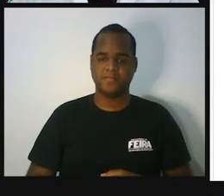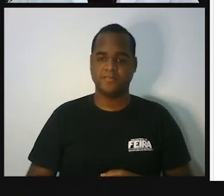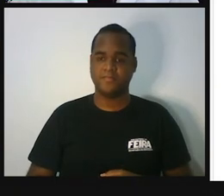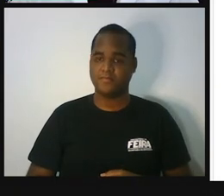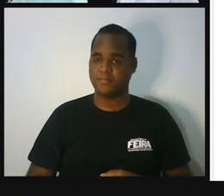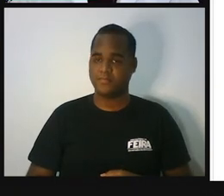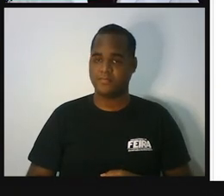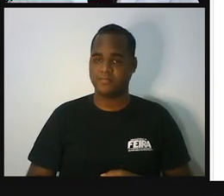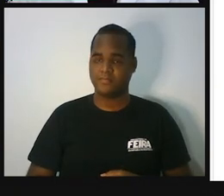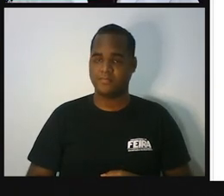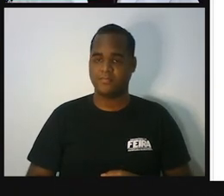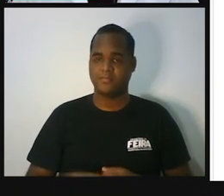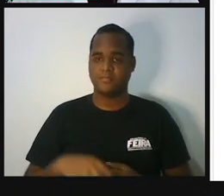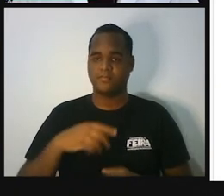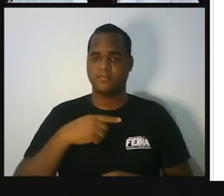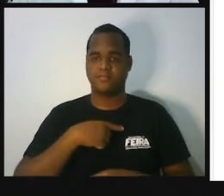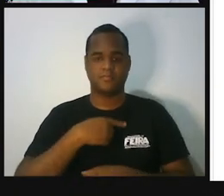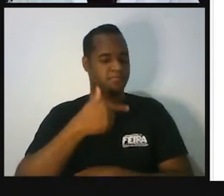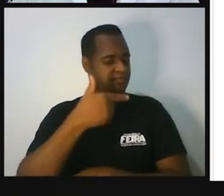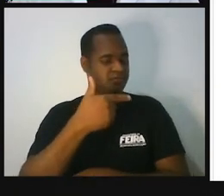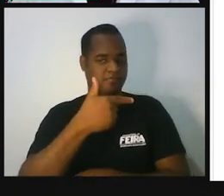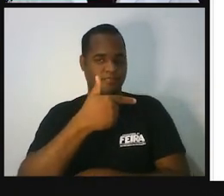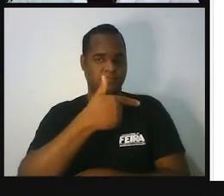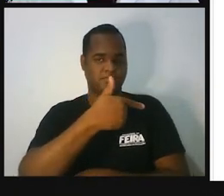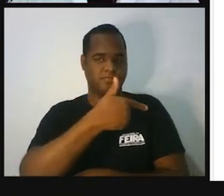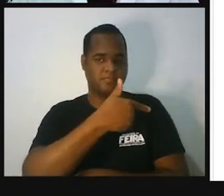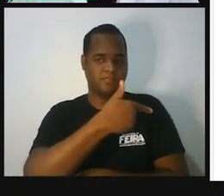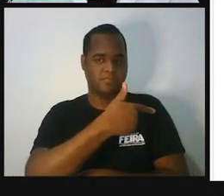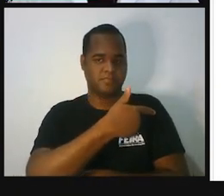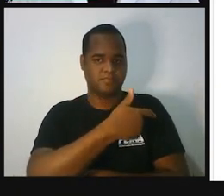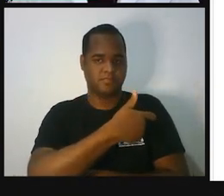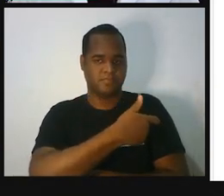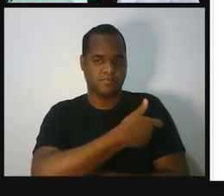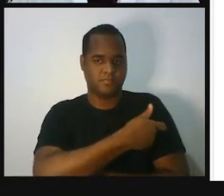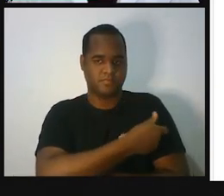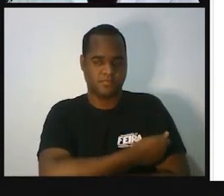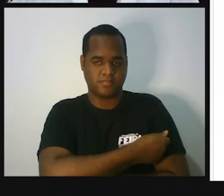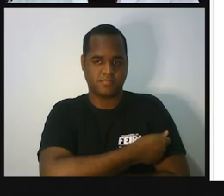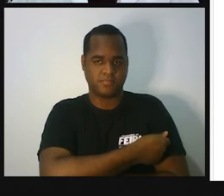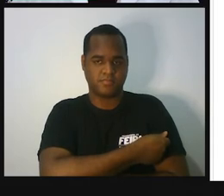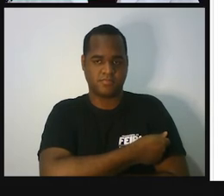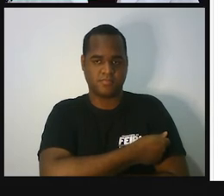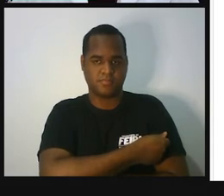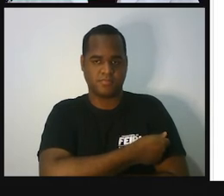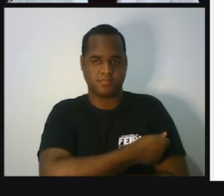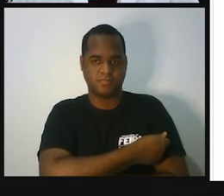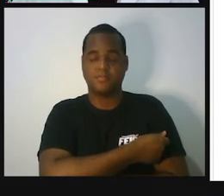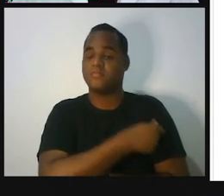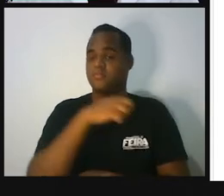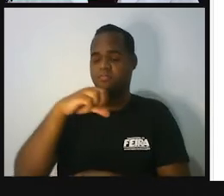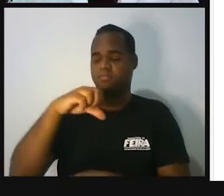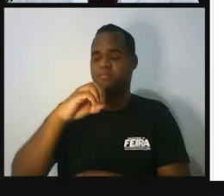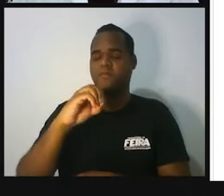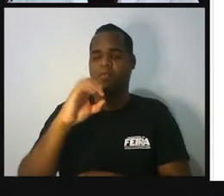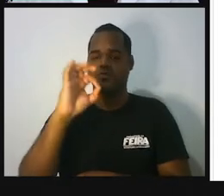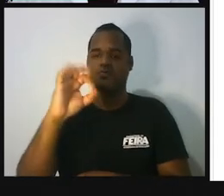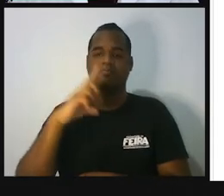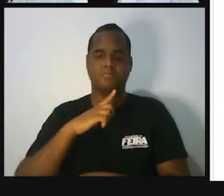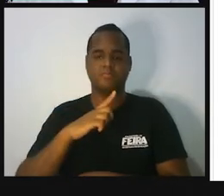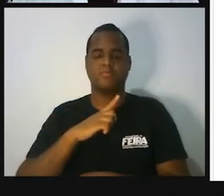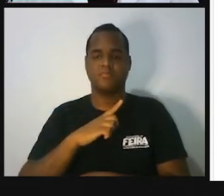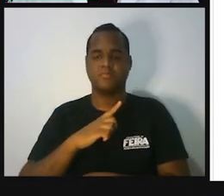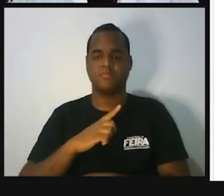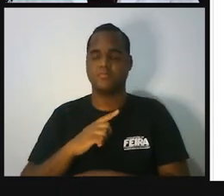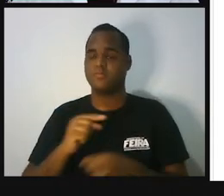com sua pele ou com a sua pele vai formar que esse ângulo de 90 graus esse